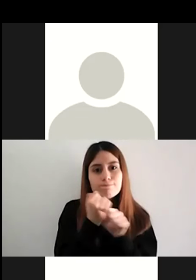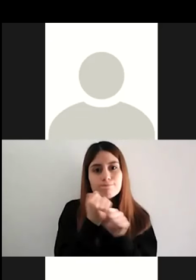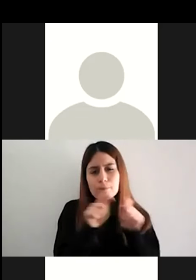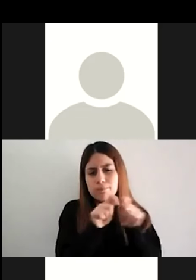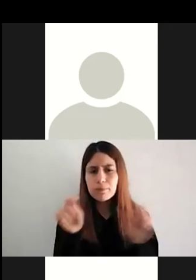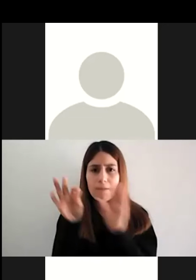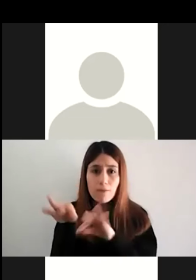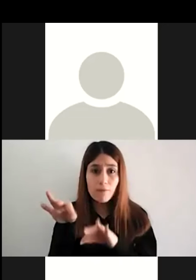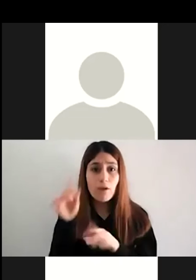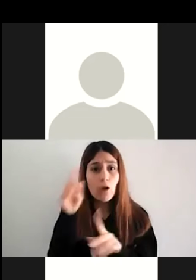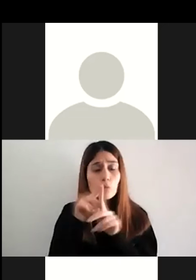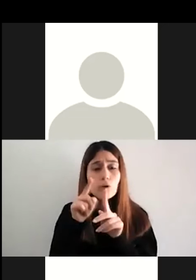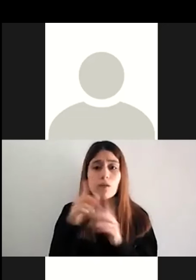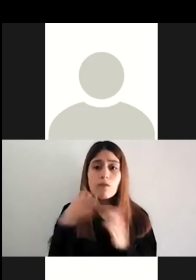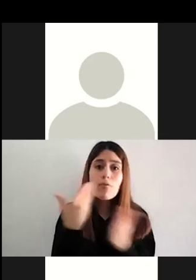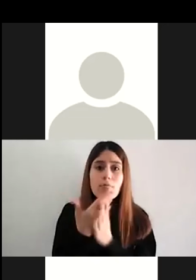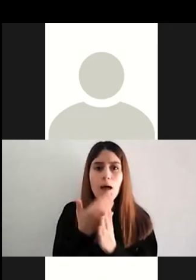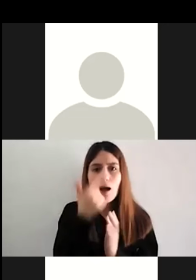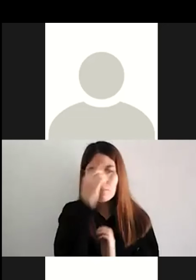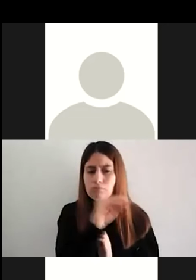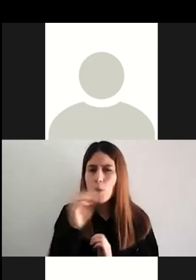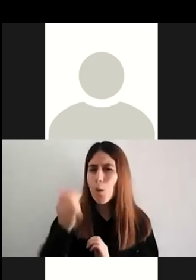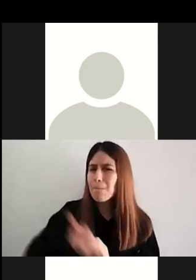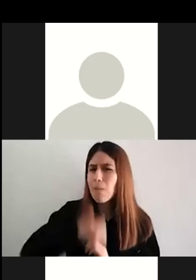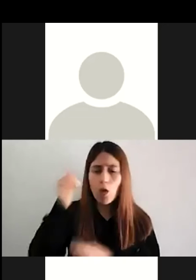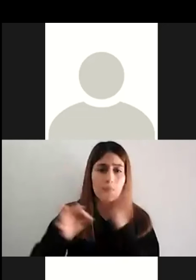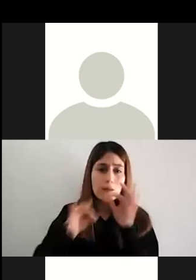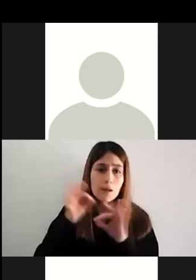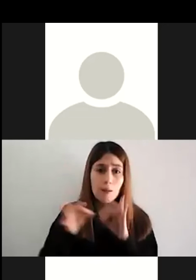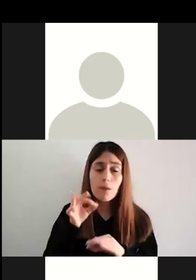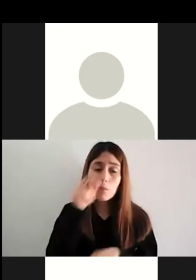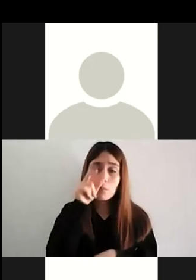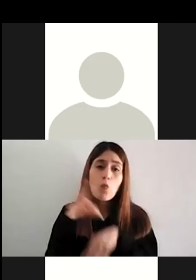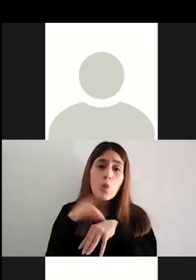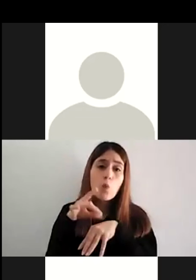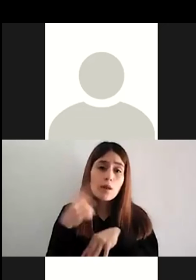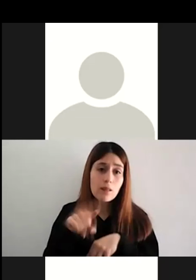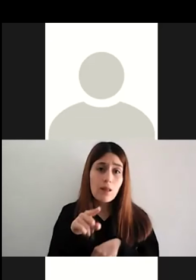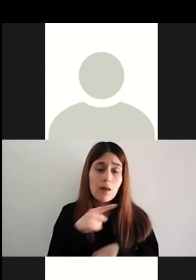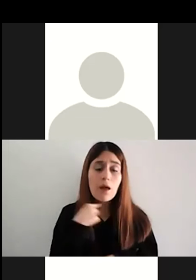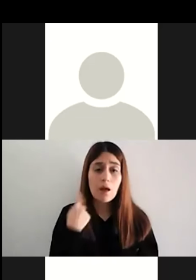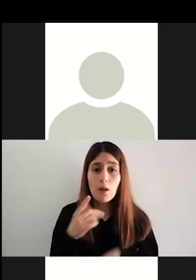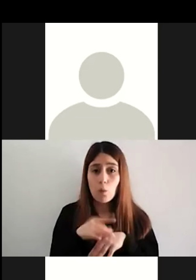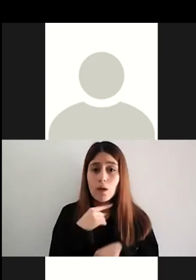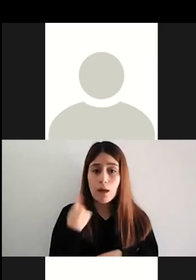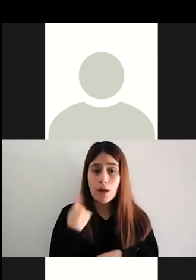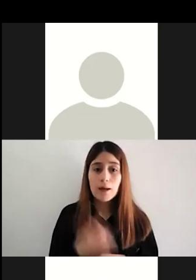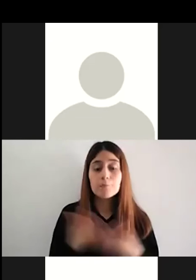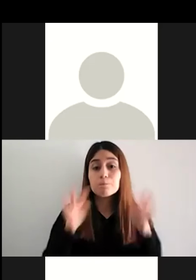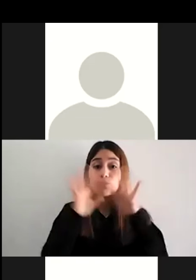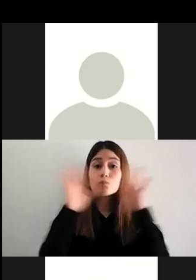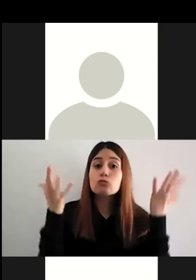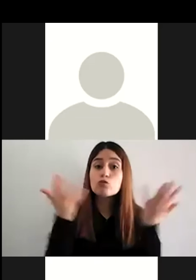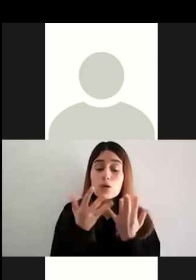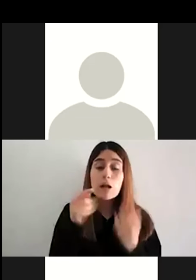haja contributos que permitam um melhor tratamento para os doentes portadores de doenças raras. Em linhas